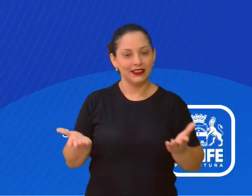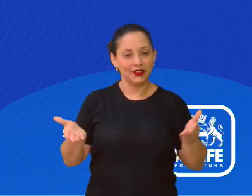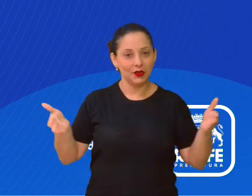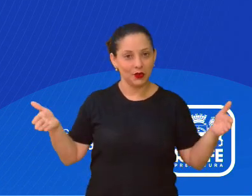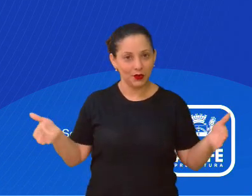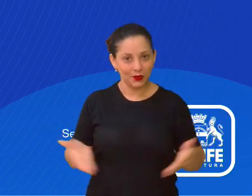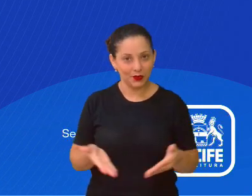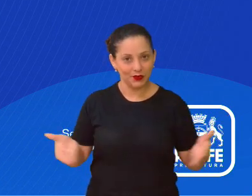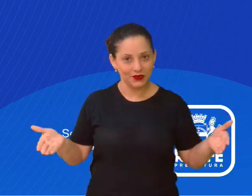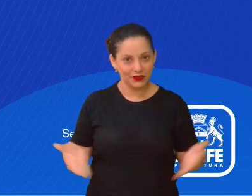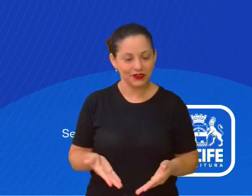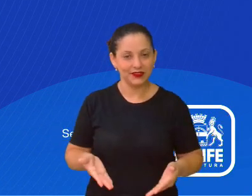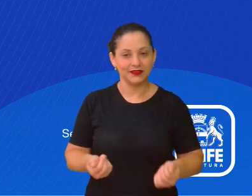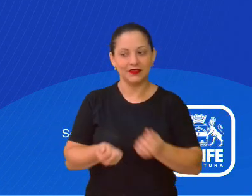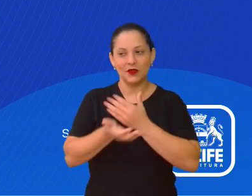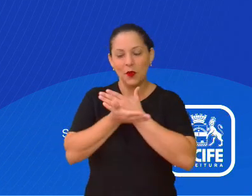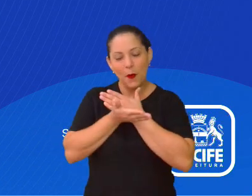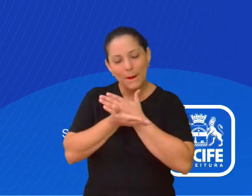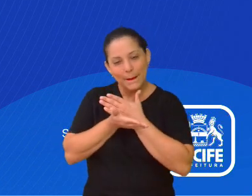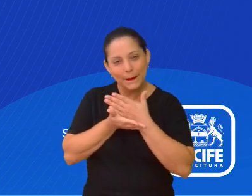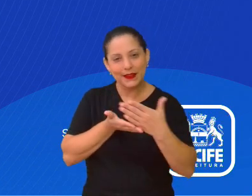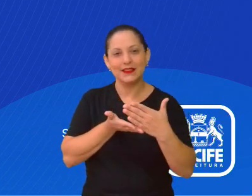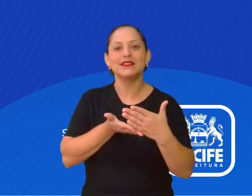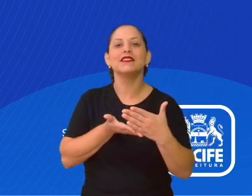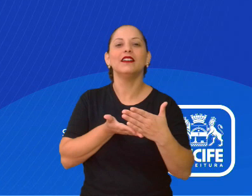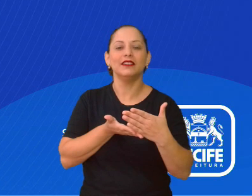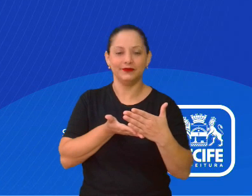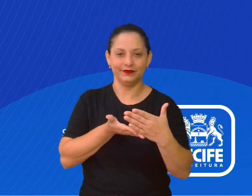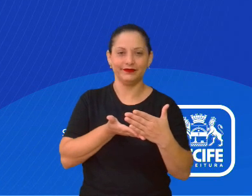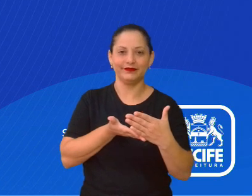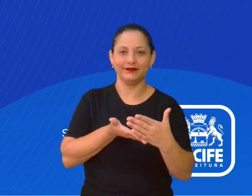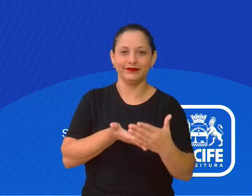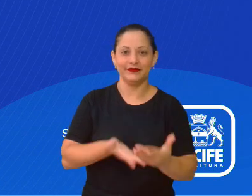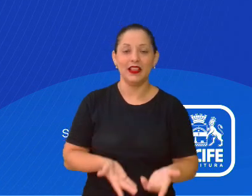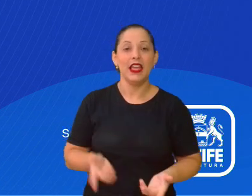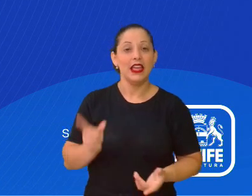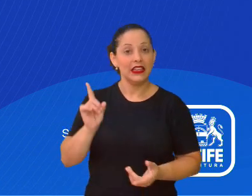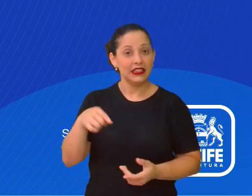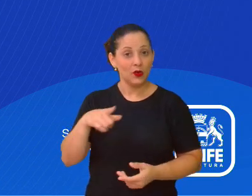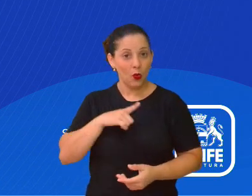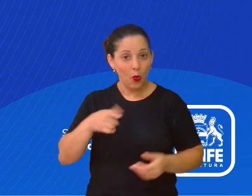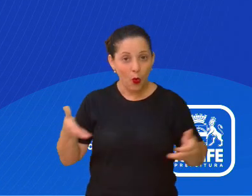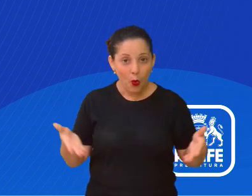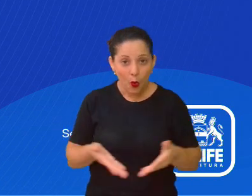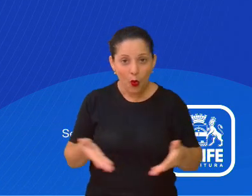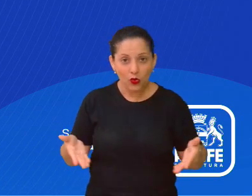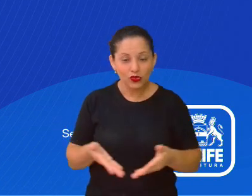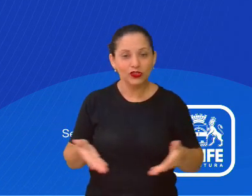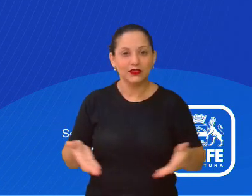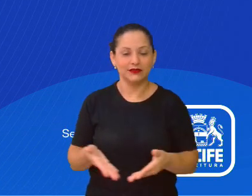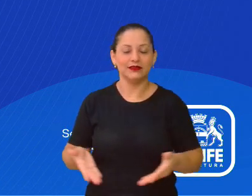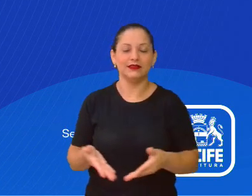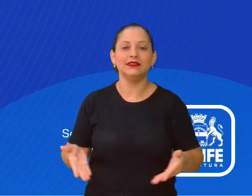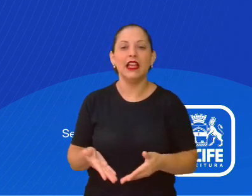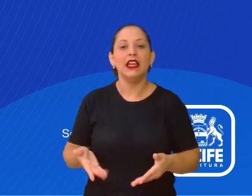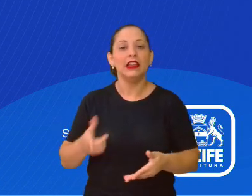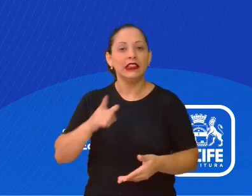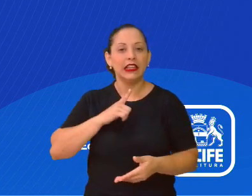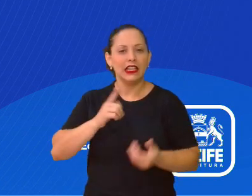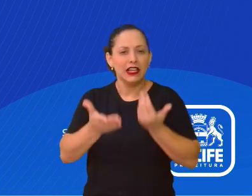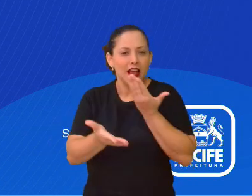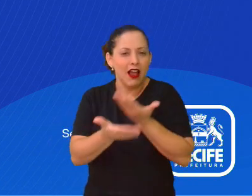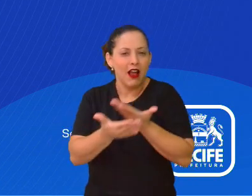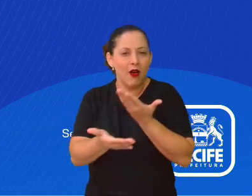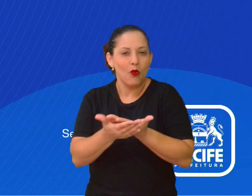hoje começa nessa nossa penúltima aula do Educa Recife com uma temática